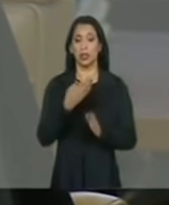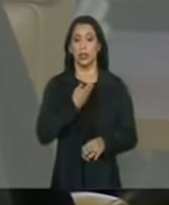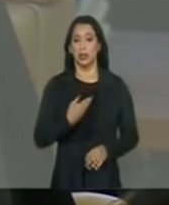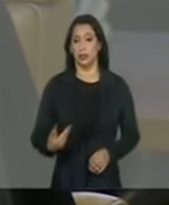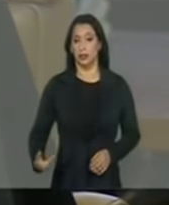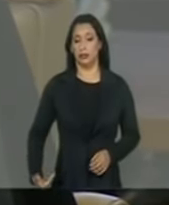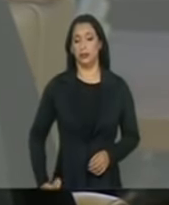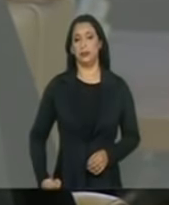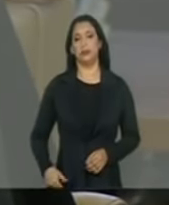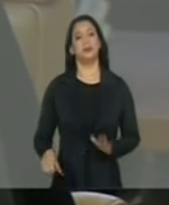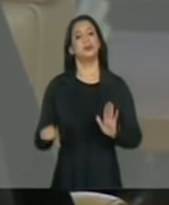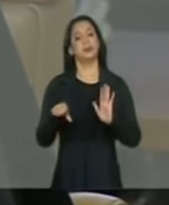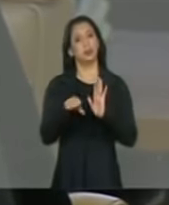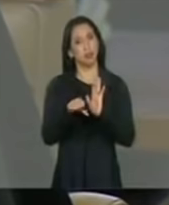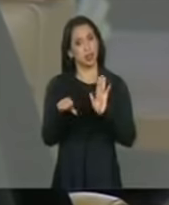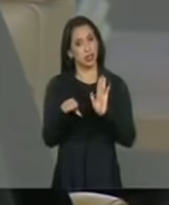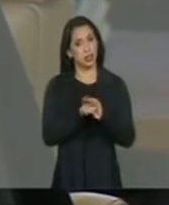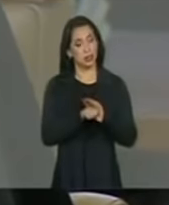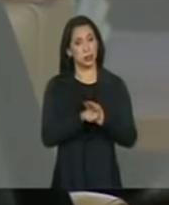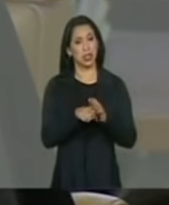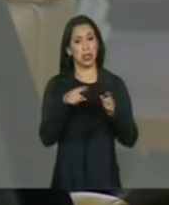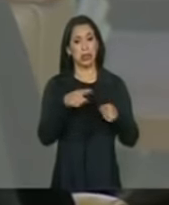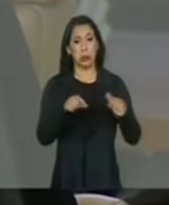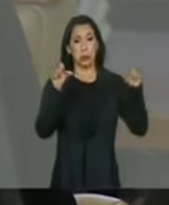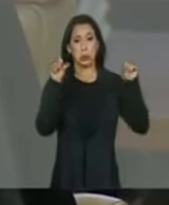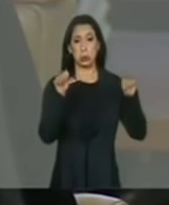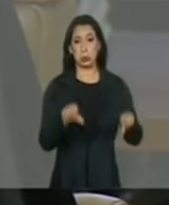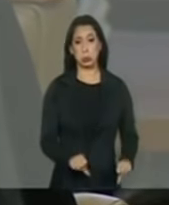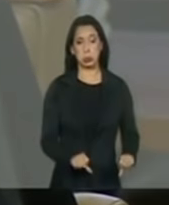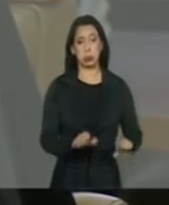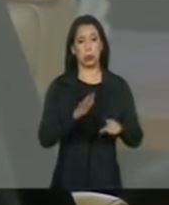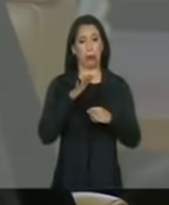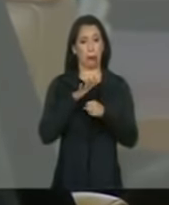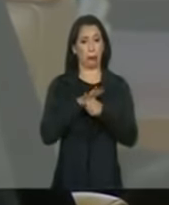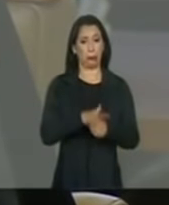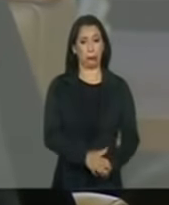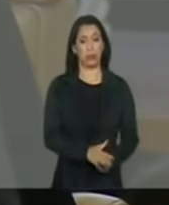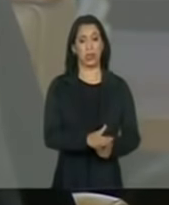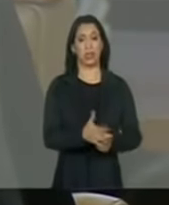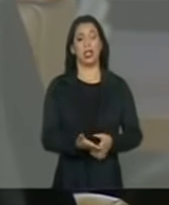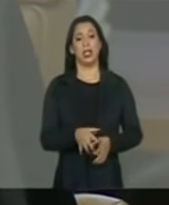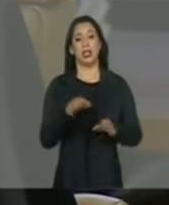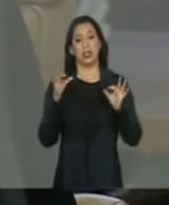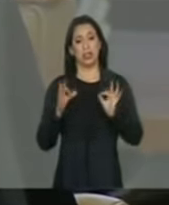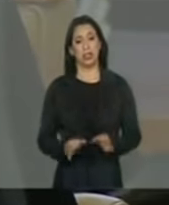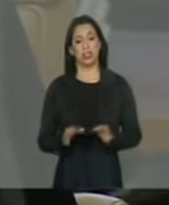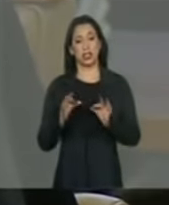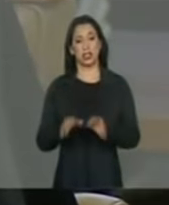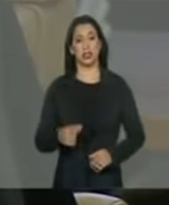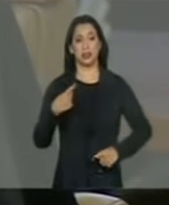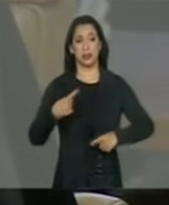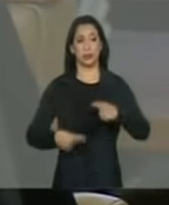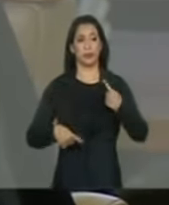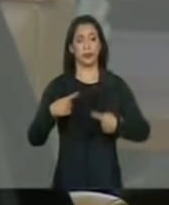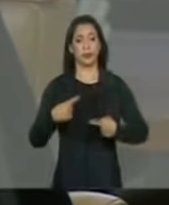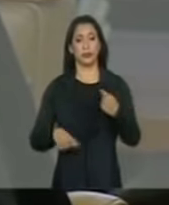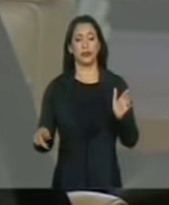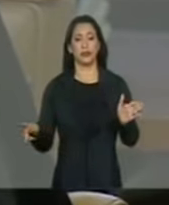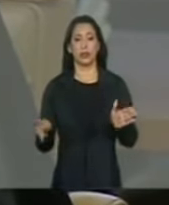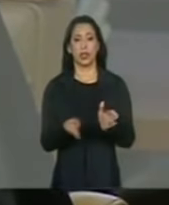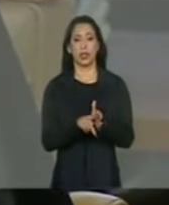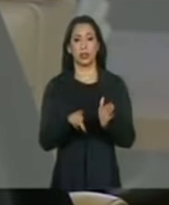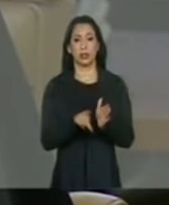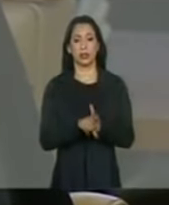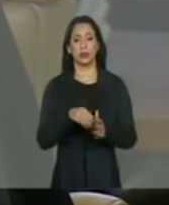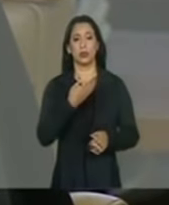tem um efeito deletério de subverter a dignidade da função política e da própria atividade